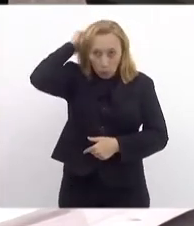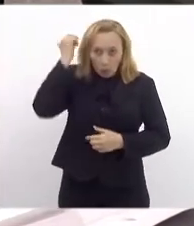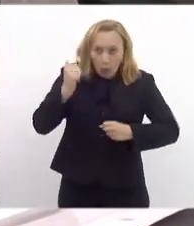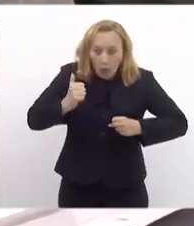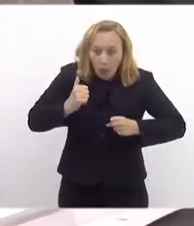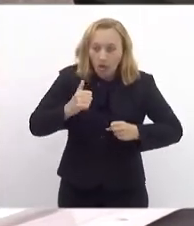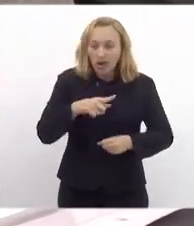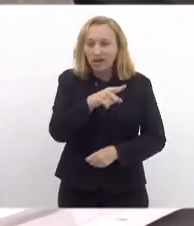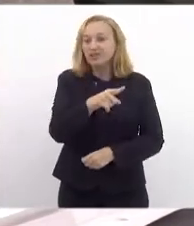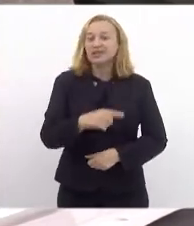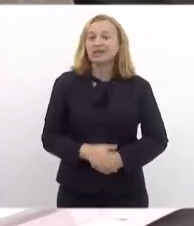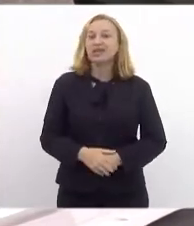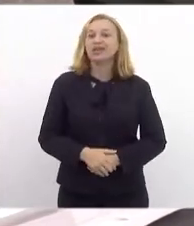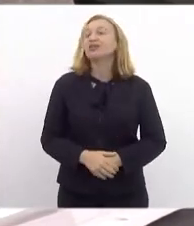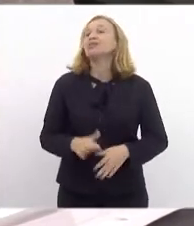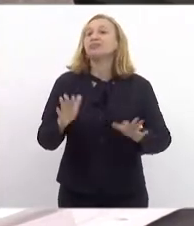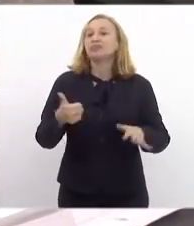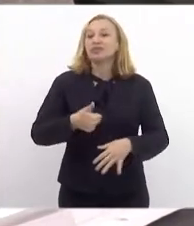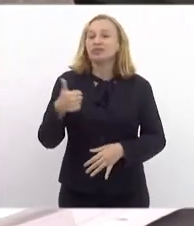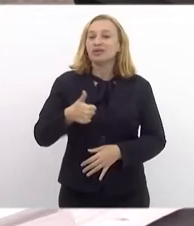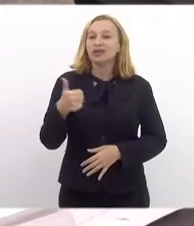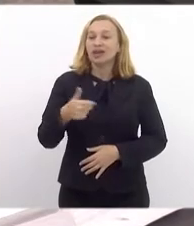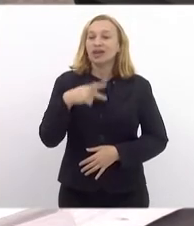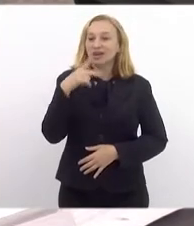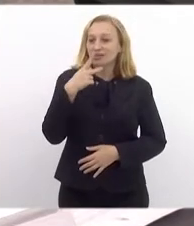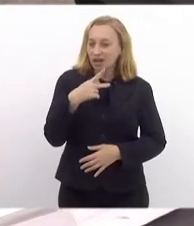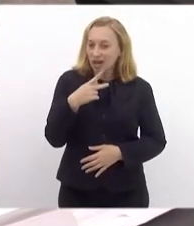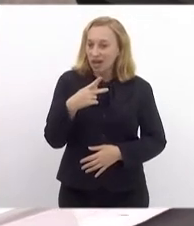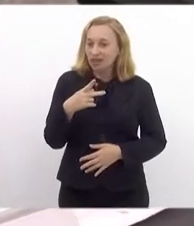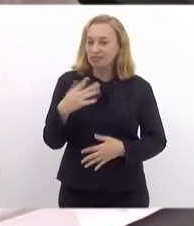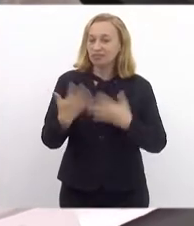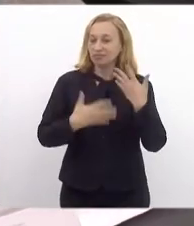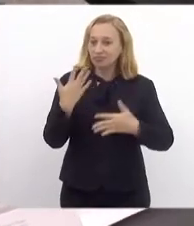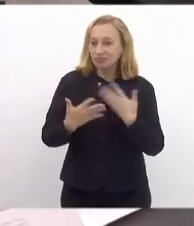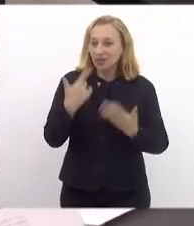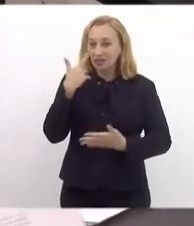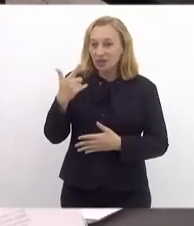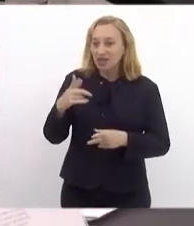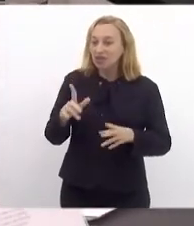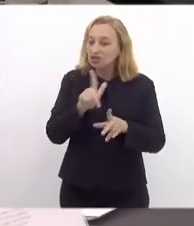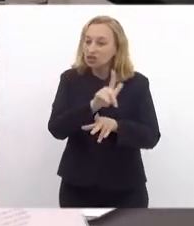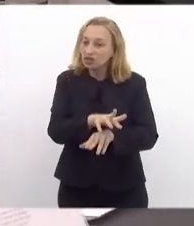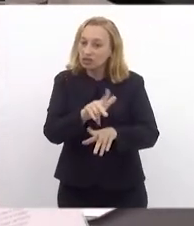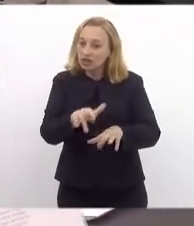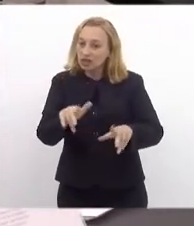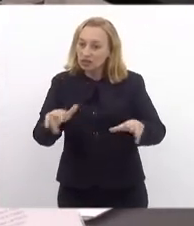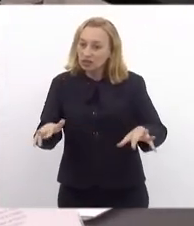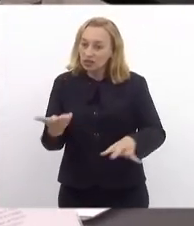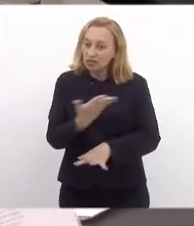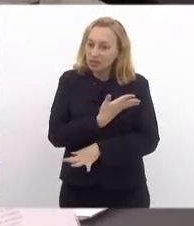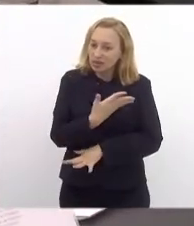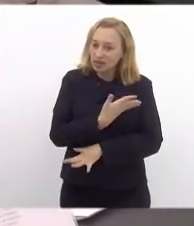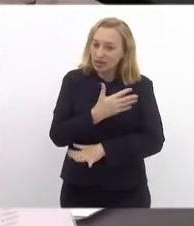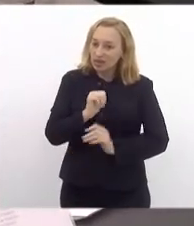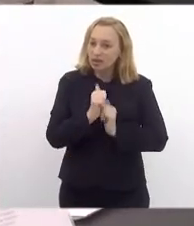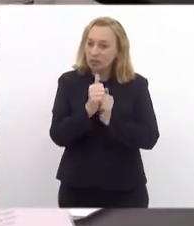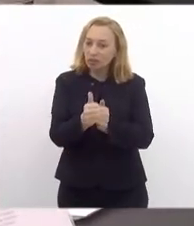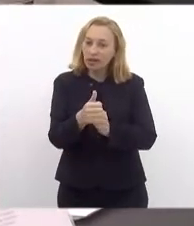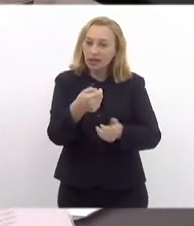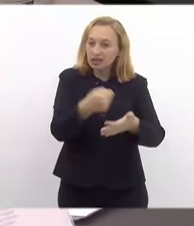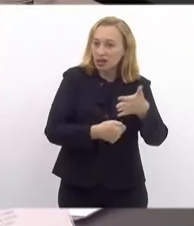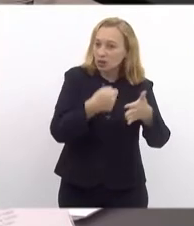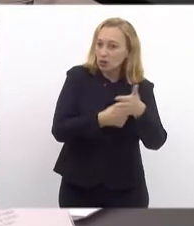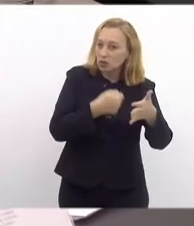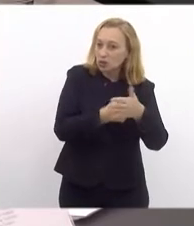primeiro lugar quero dizer assim da minha satisfação de estar aqui revendo diversos amigos que acompanham essa